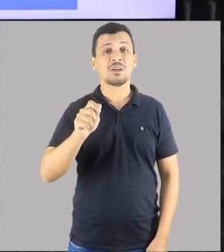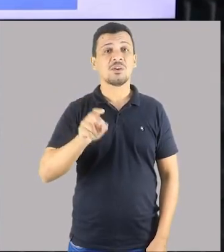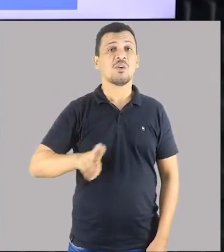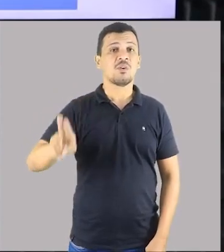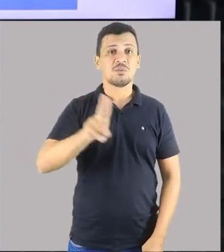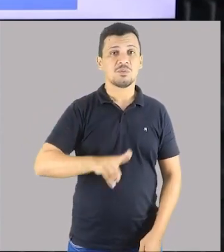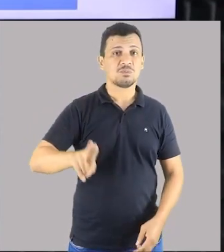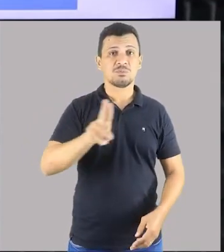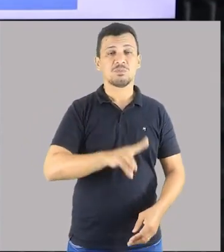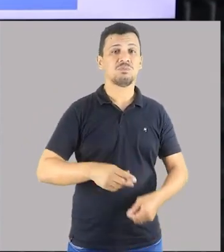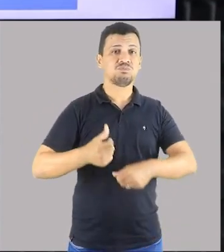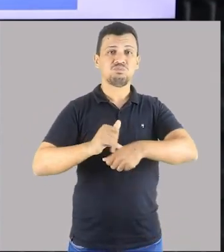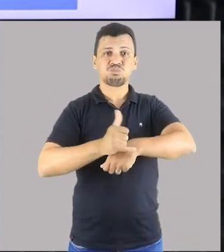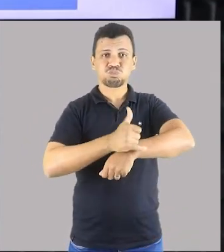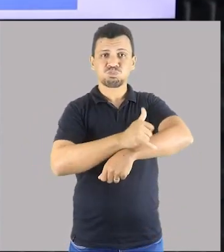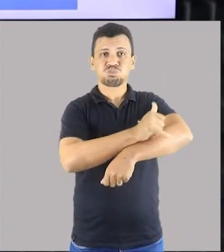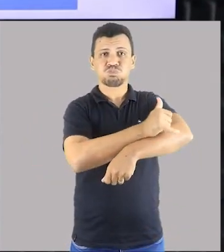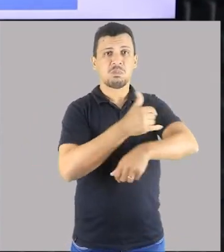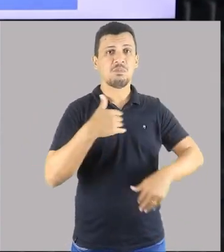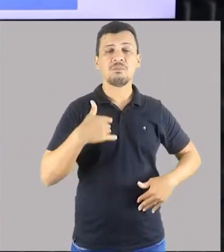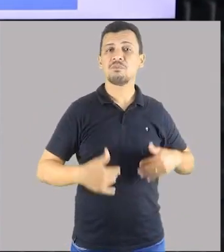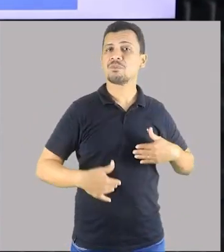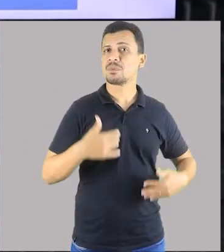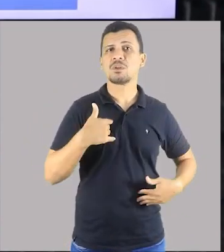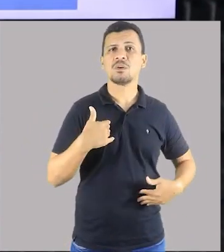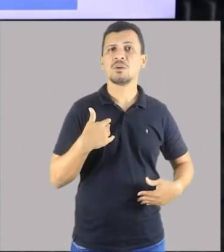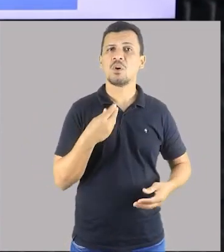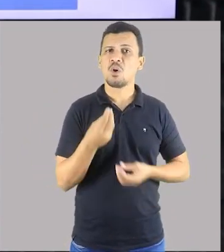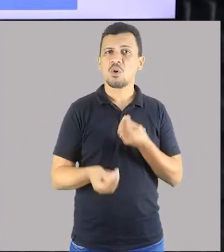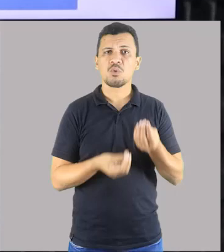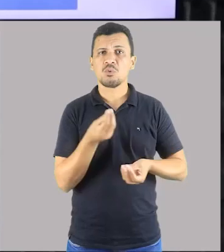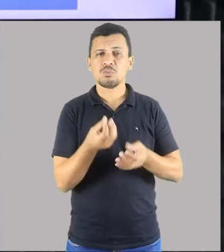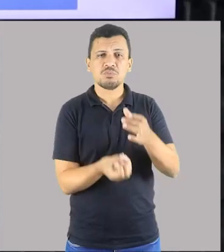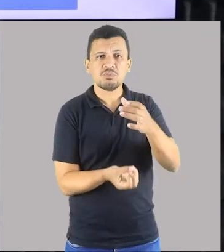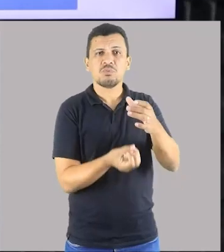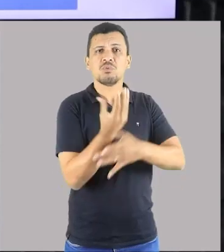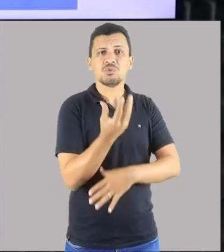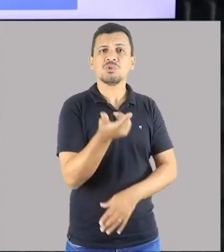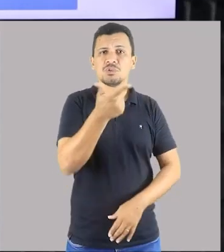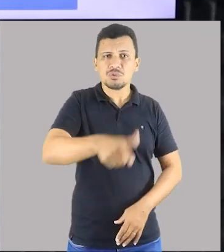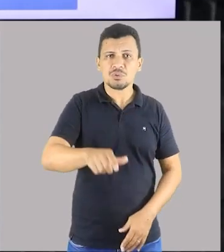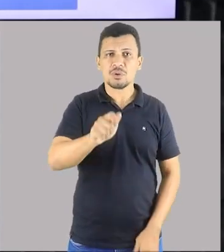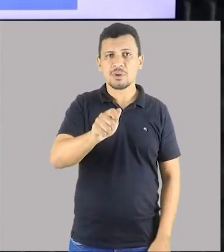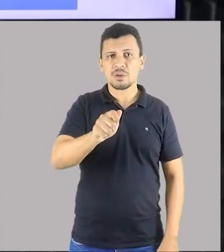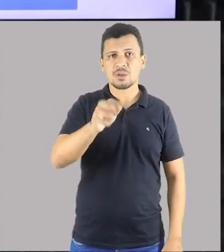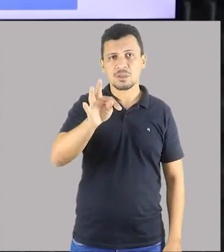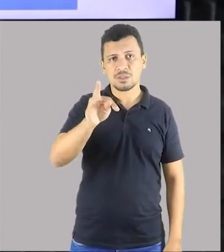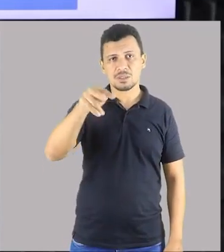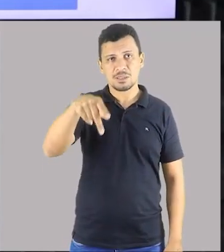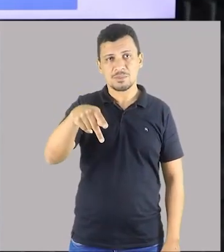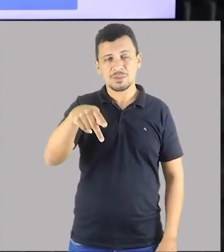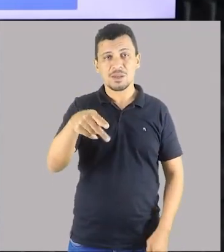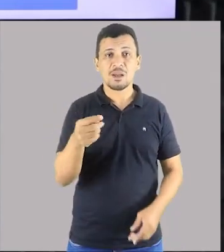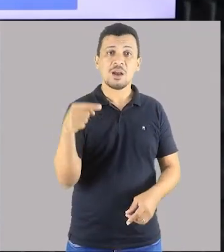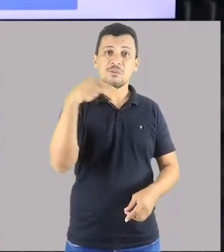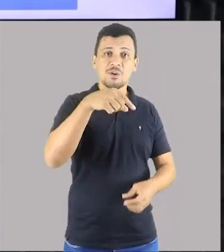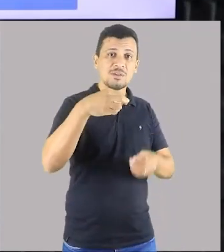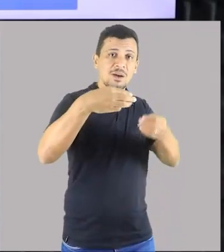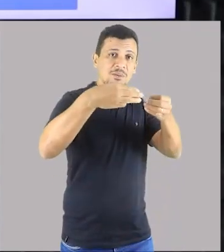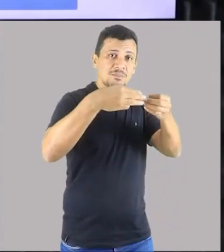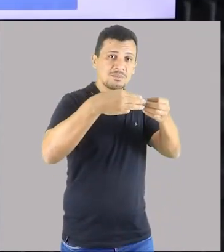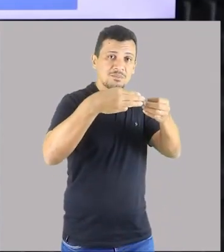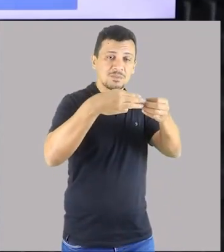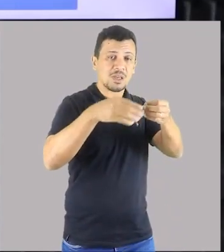As gorduras, para elas serem utilizadas para formar ressíntese de ATP, ela precisa ir lá para a mitocôndria, para o ciclo